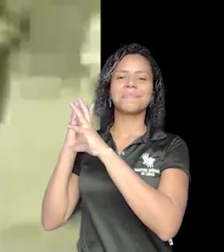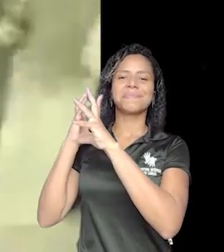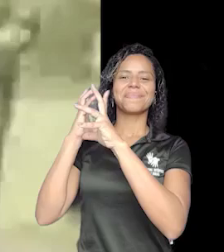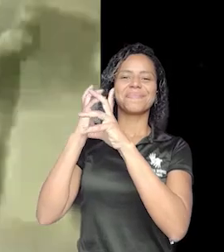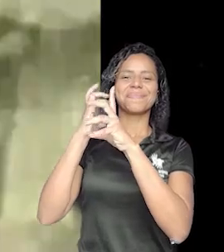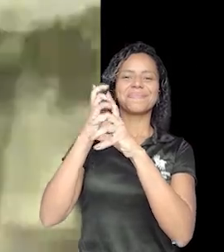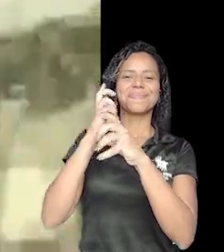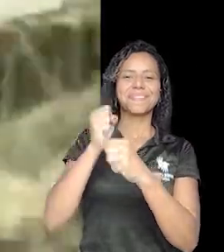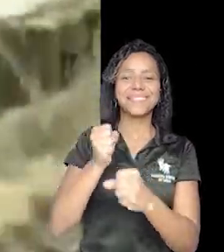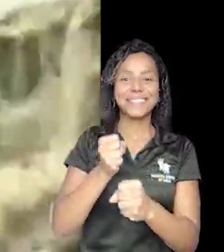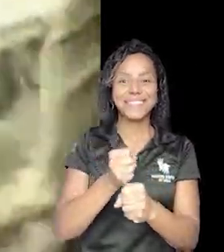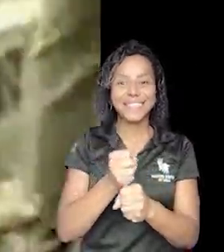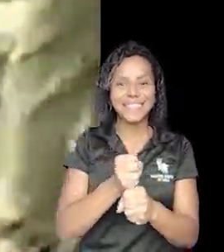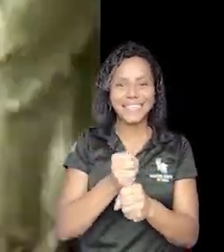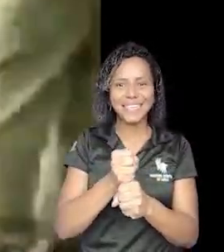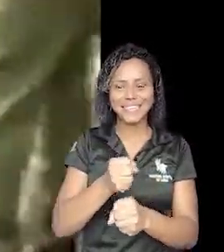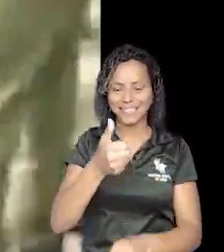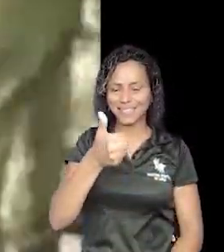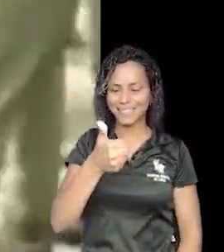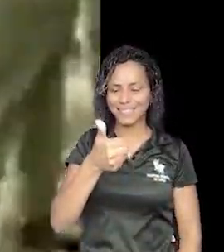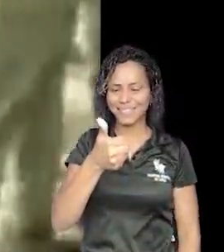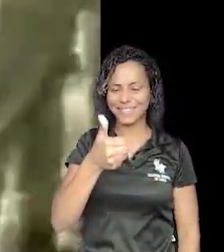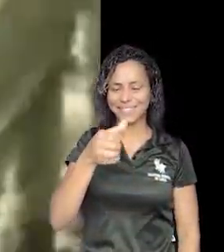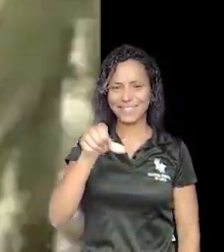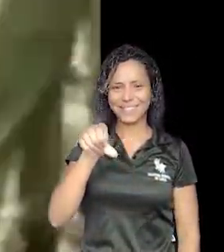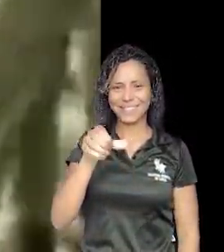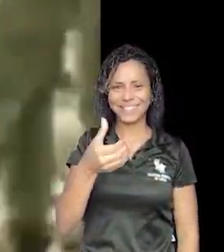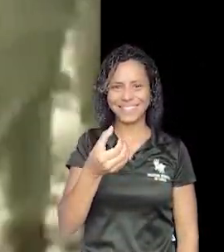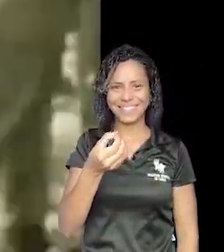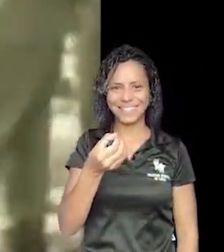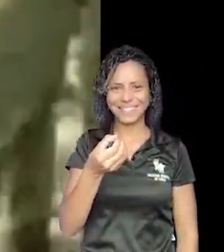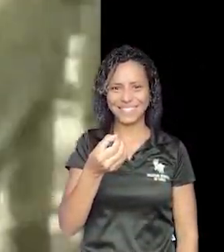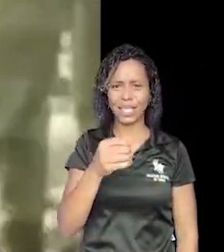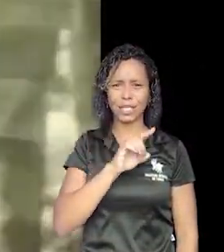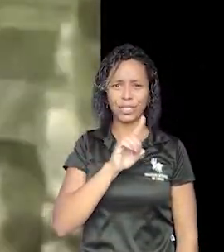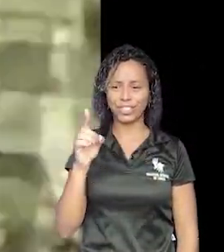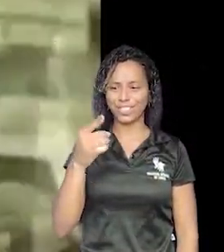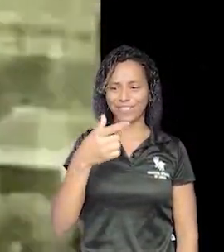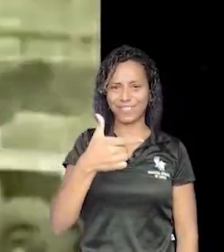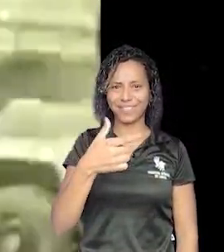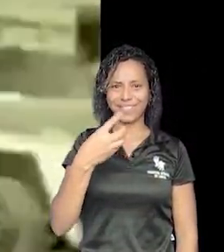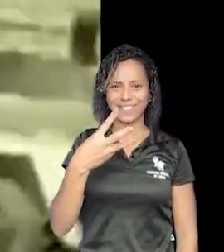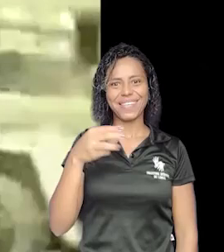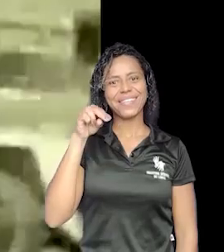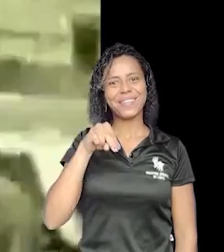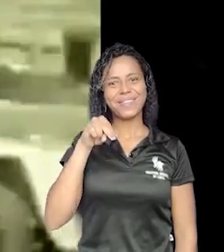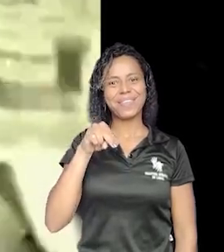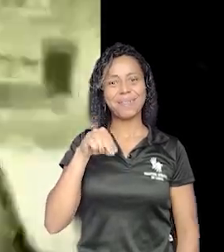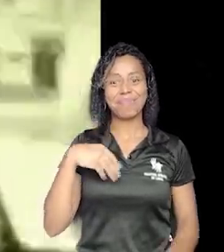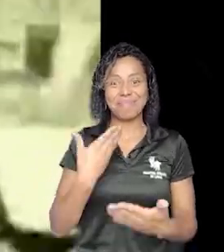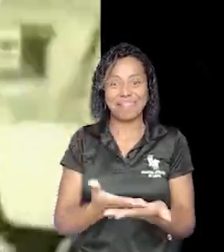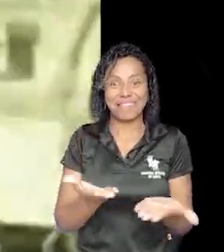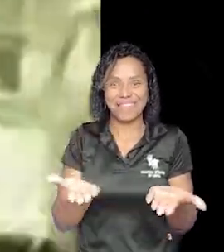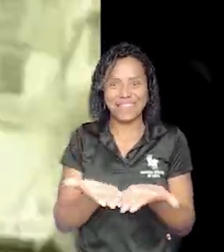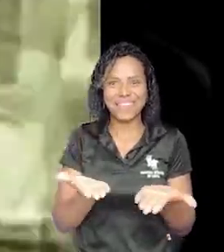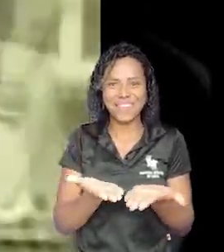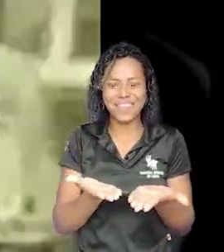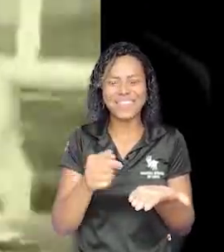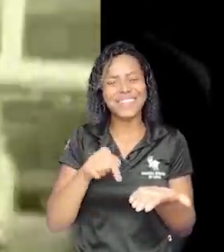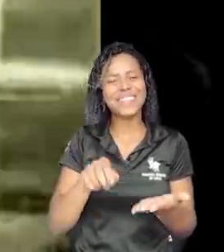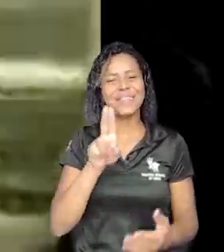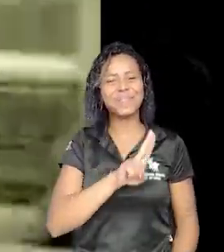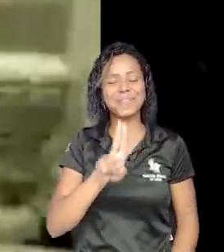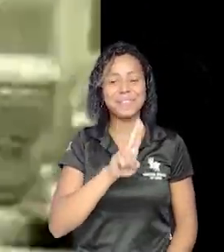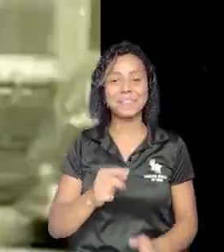Desde 23 de novembro de 1960, a Universidade Federal de Juiz de Fora conta e reconta histórias de superação,